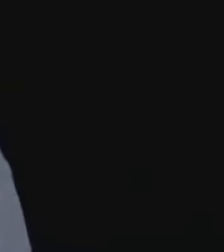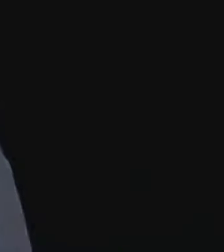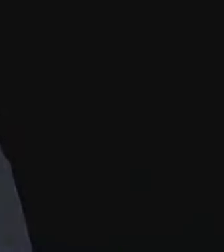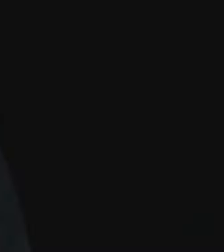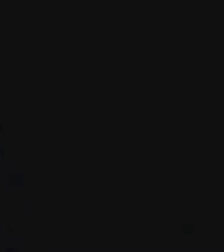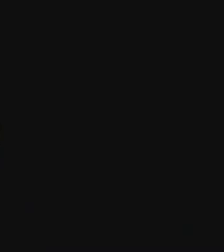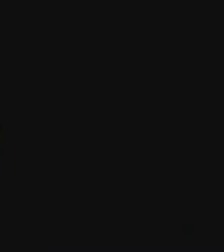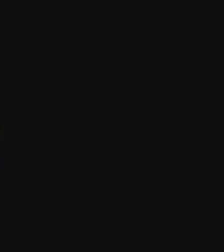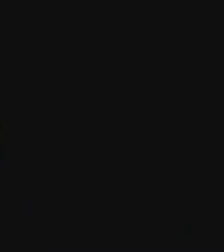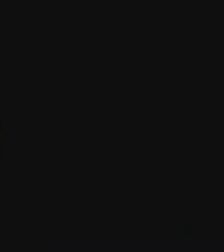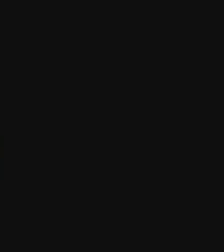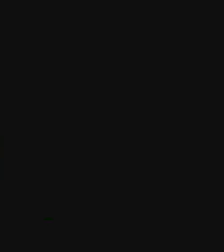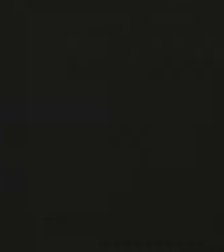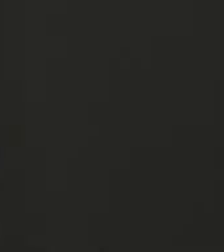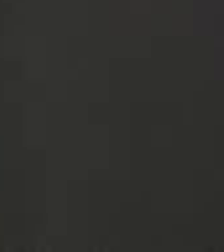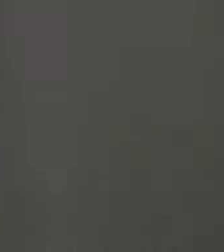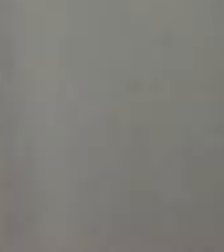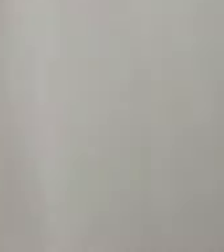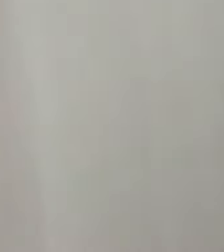Brasil.